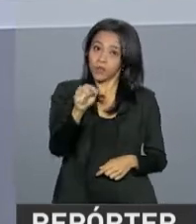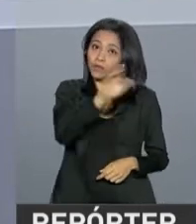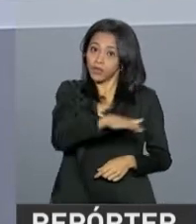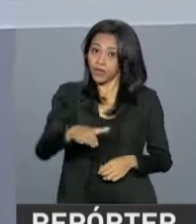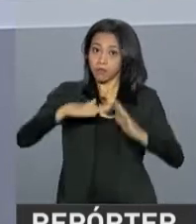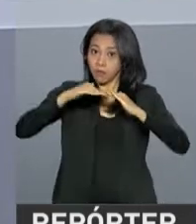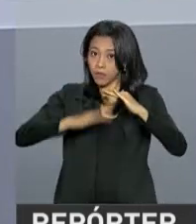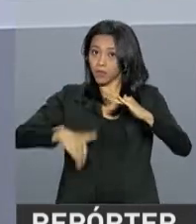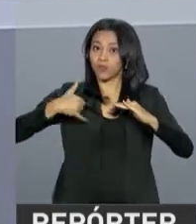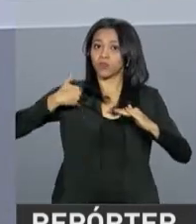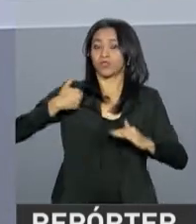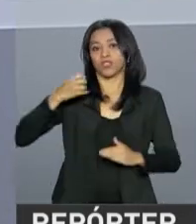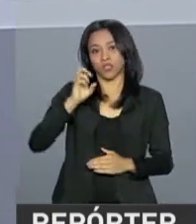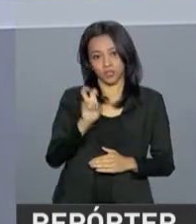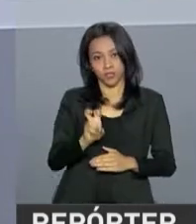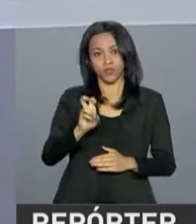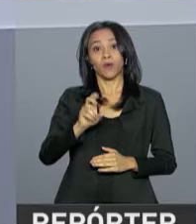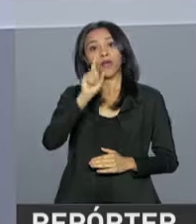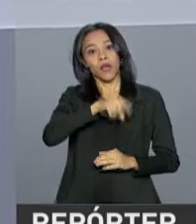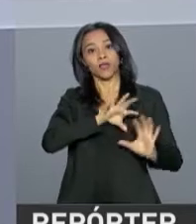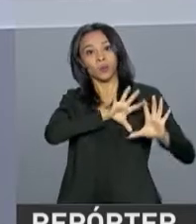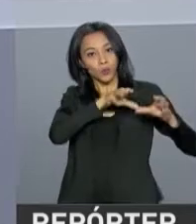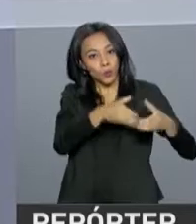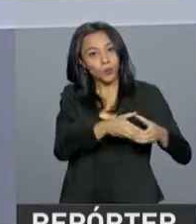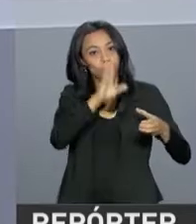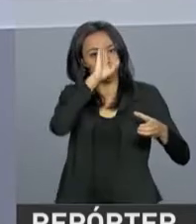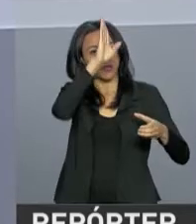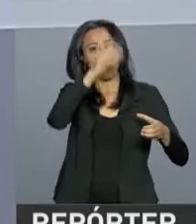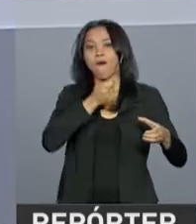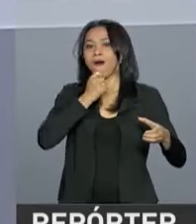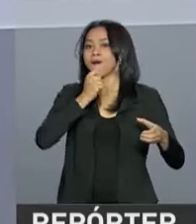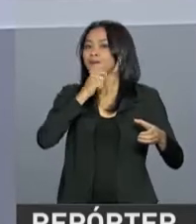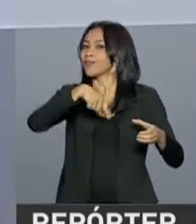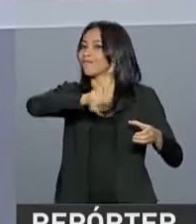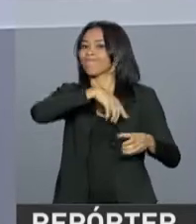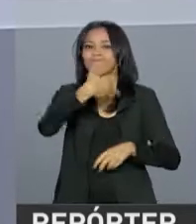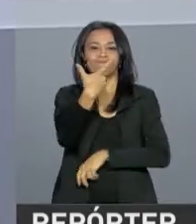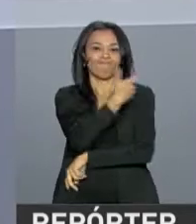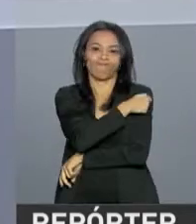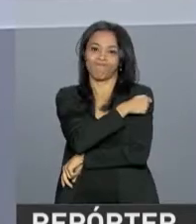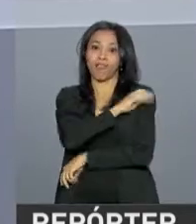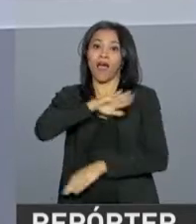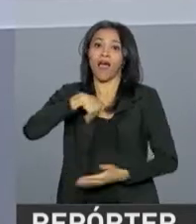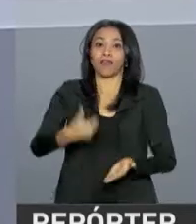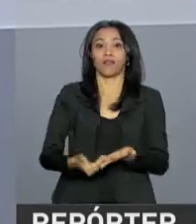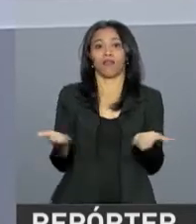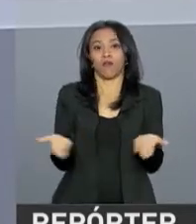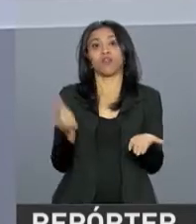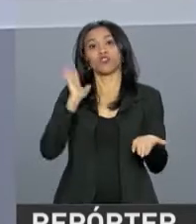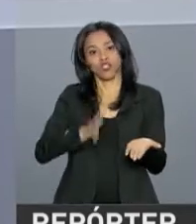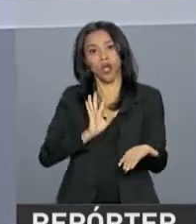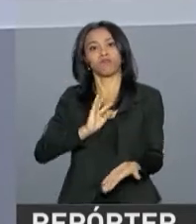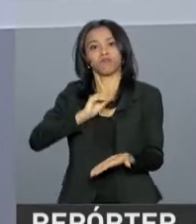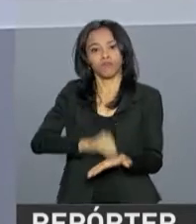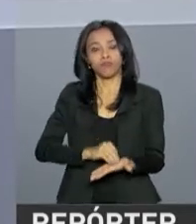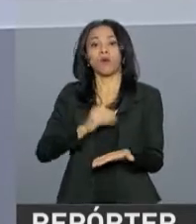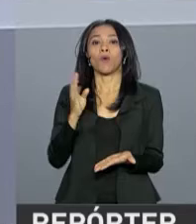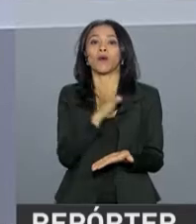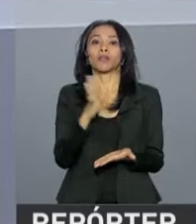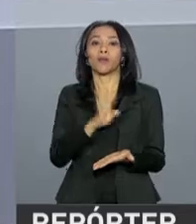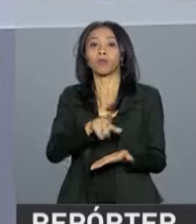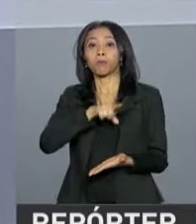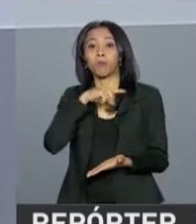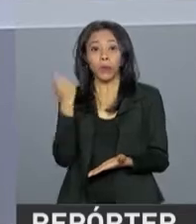de 5 anos que fazem parte do grupo prioritário ainda não foram vacinadas. Até agora foram registradas 44 mortes